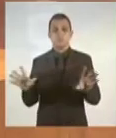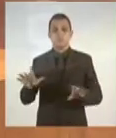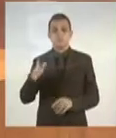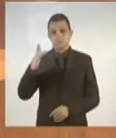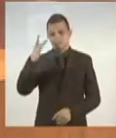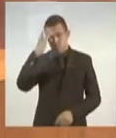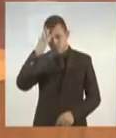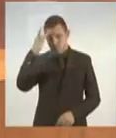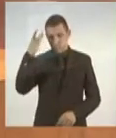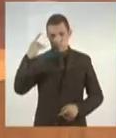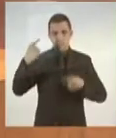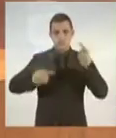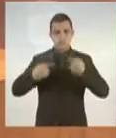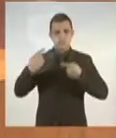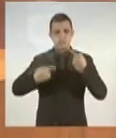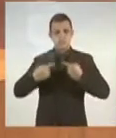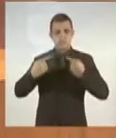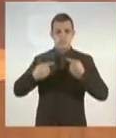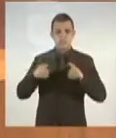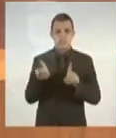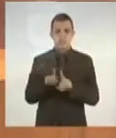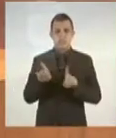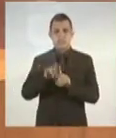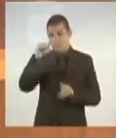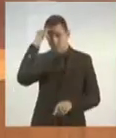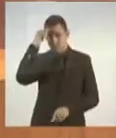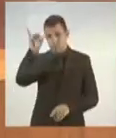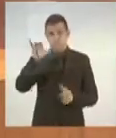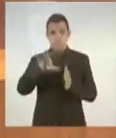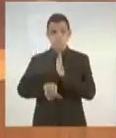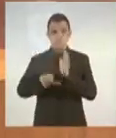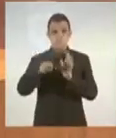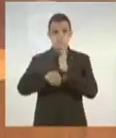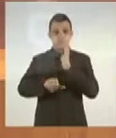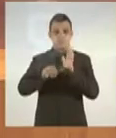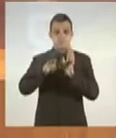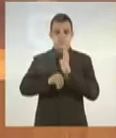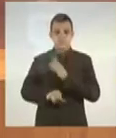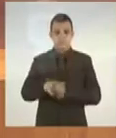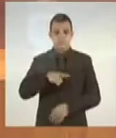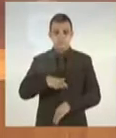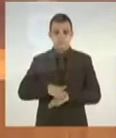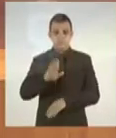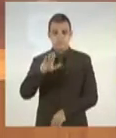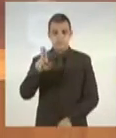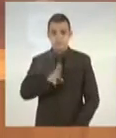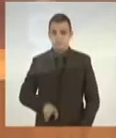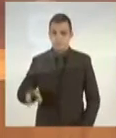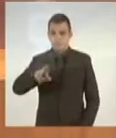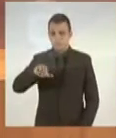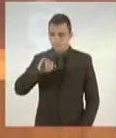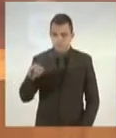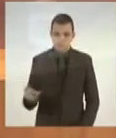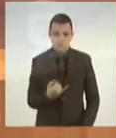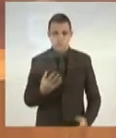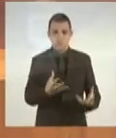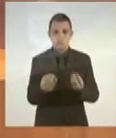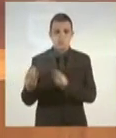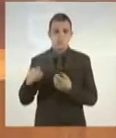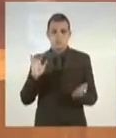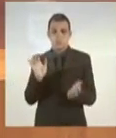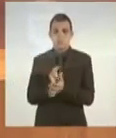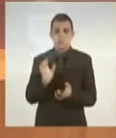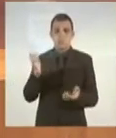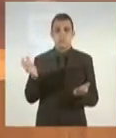política e evitar que a corrupção ela continue sendo um instrumento de muitos partidos políticos